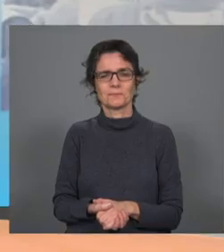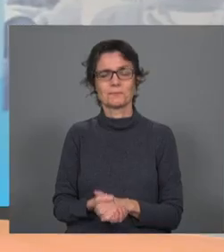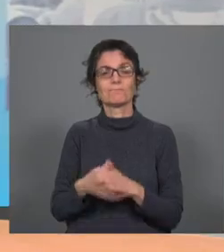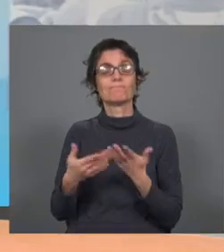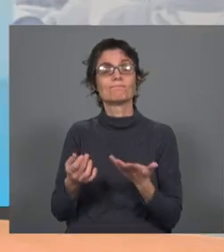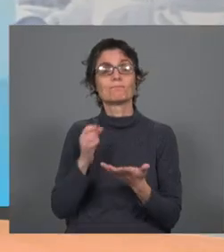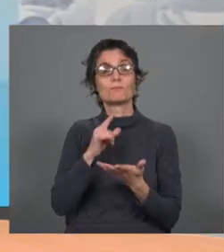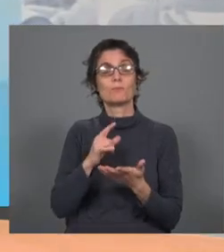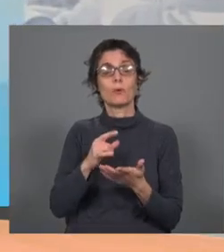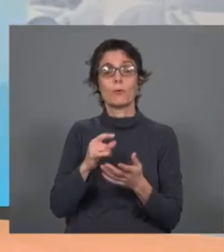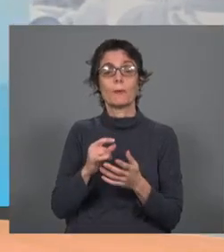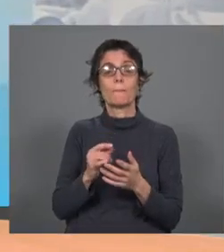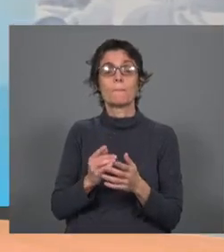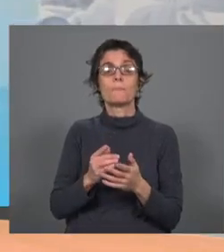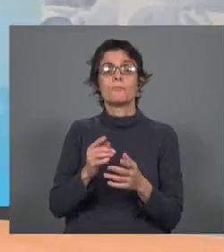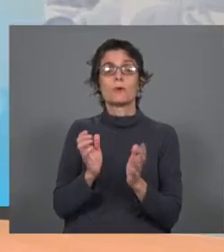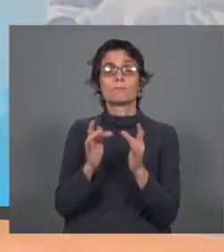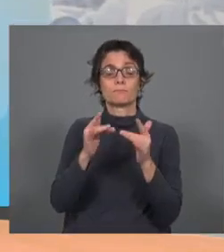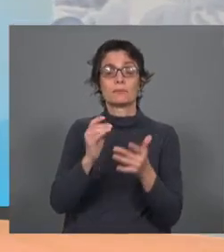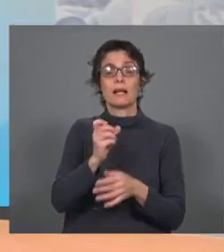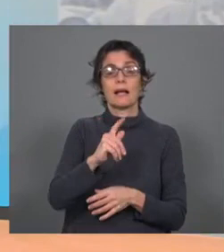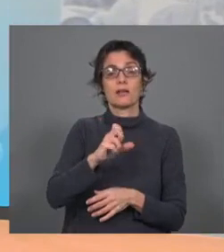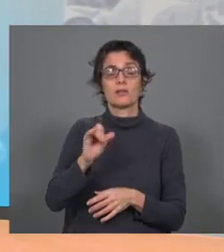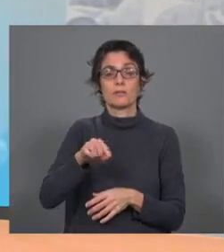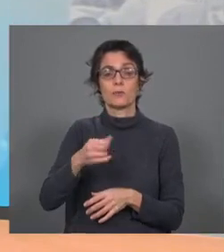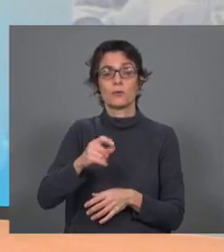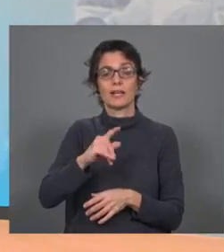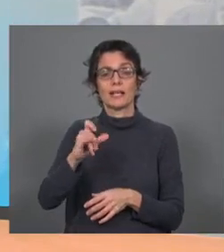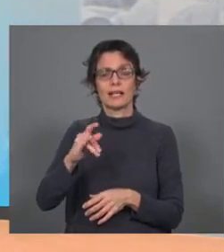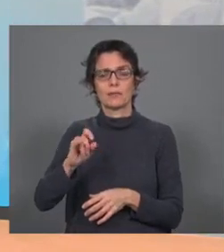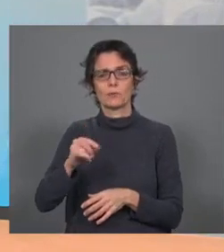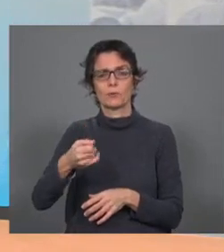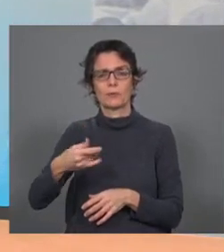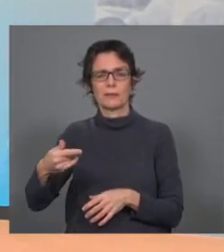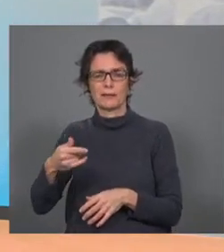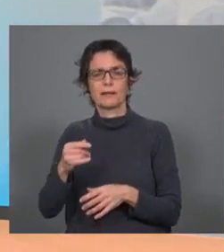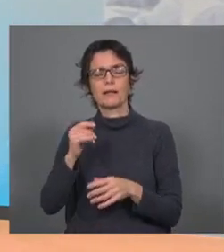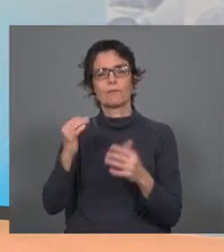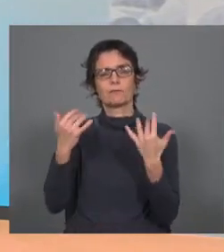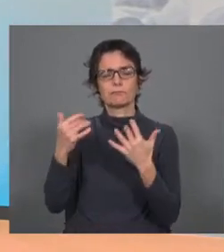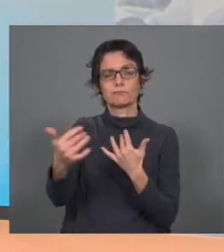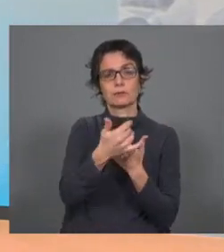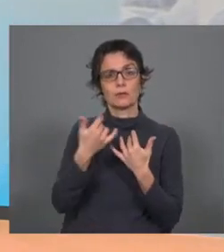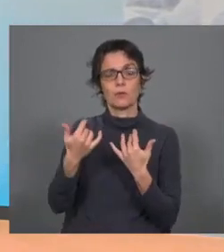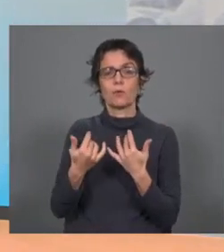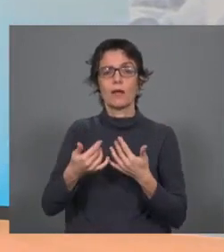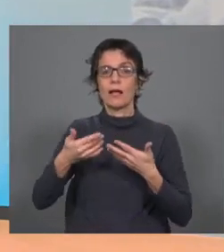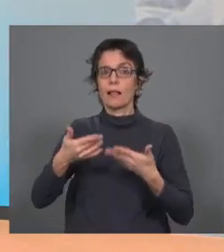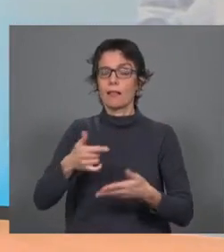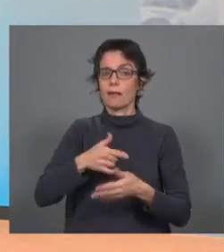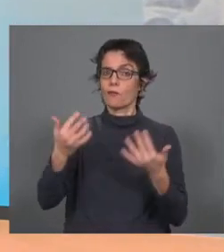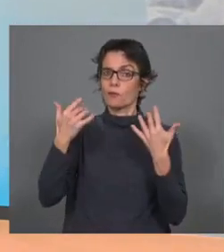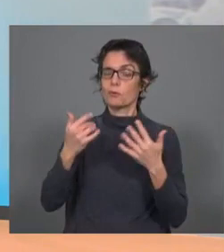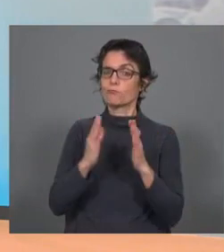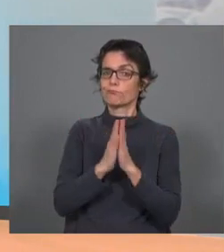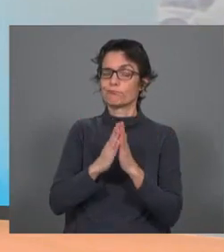Basta aceder a agência.eclesia.pt para ficar a par do essencial da atualidade religiosa. Nela ganha